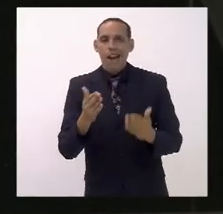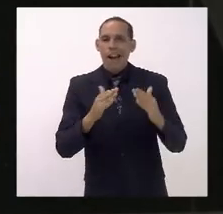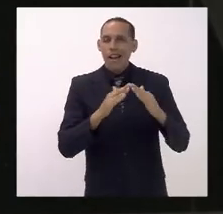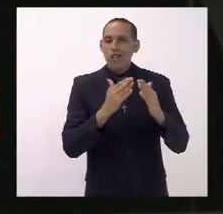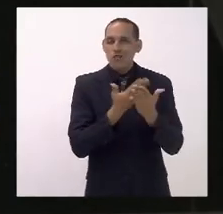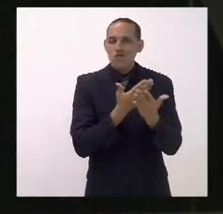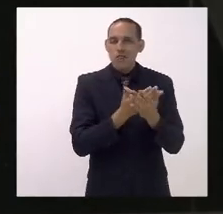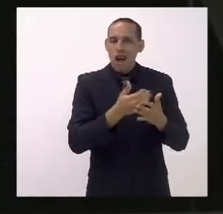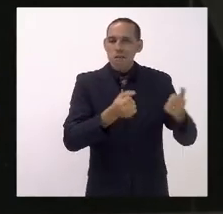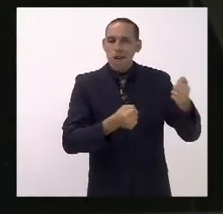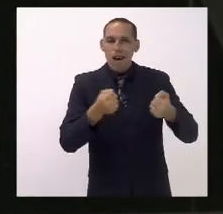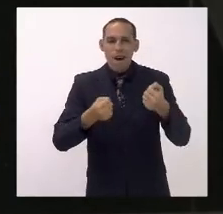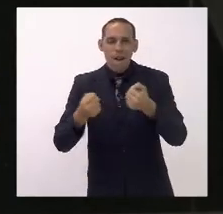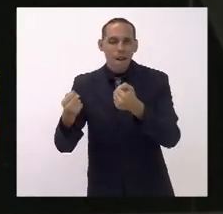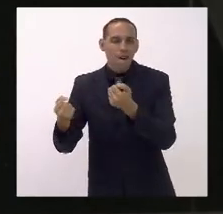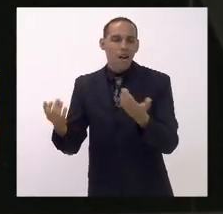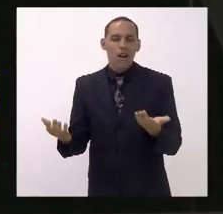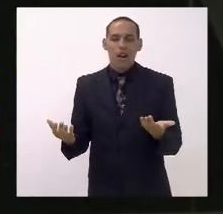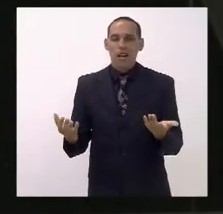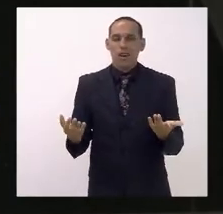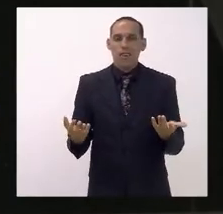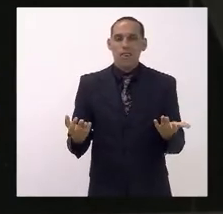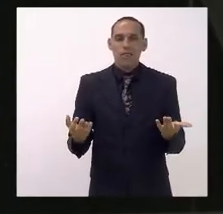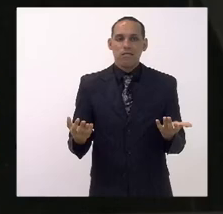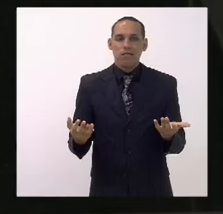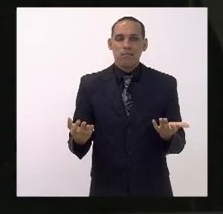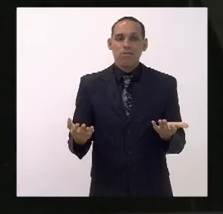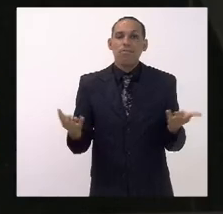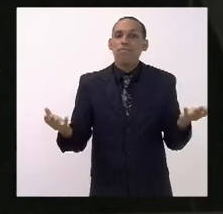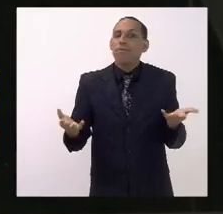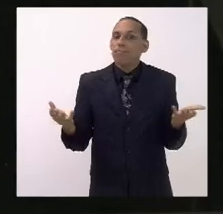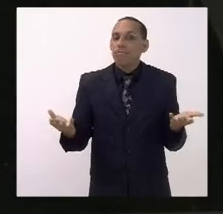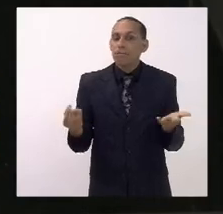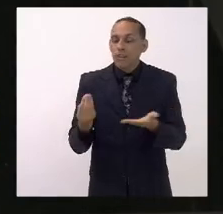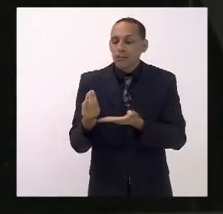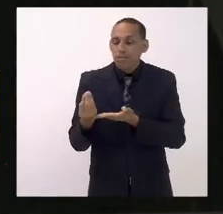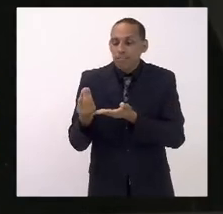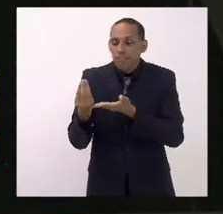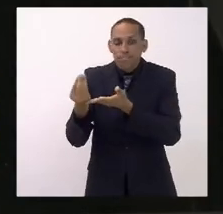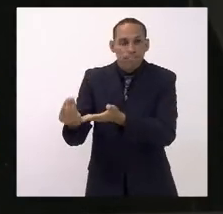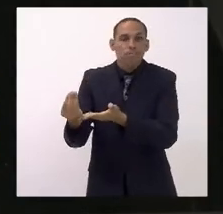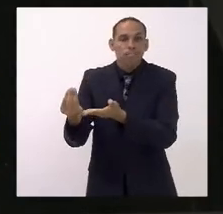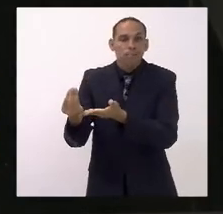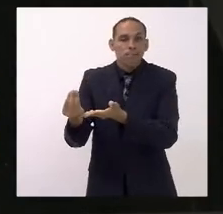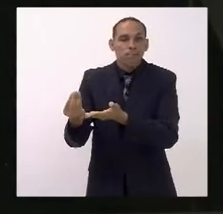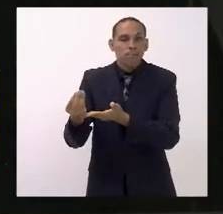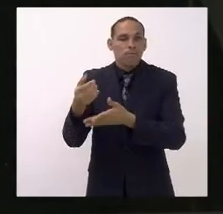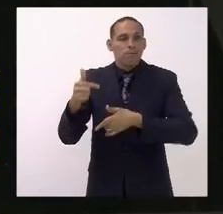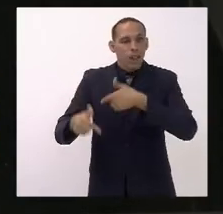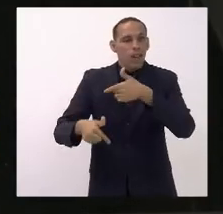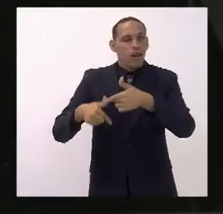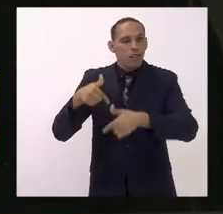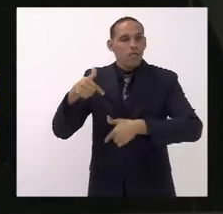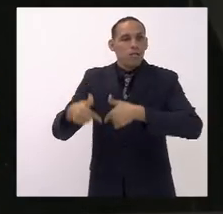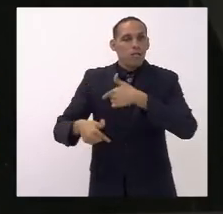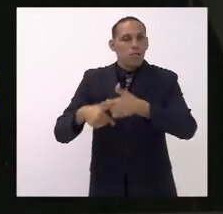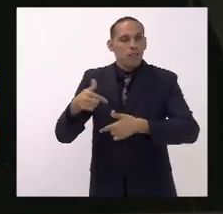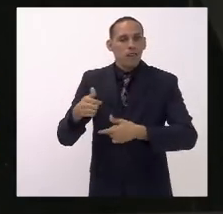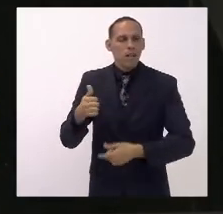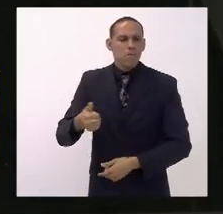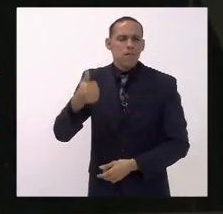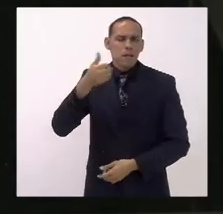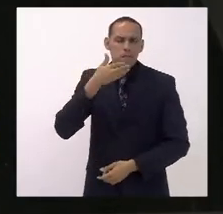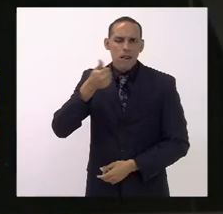condutores vão poder, então, estar ofertando esse serviço de melhor qualidade